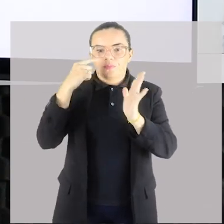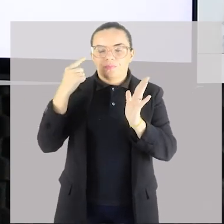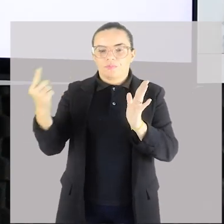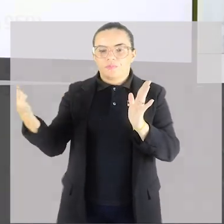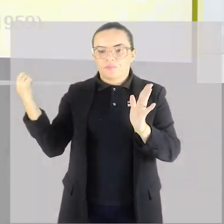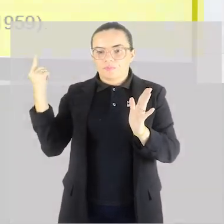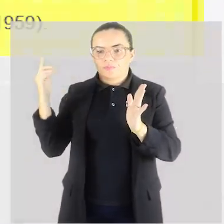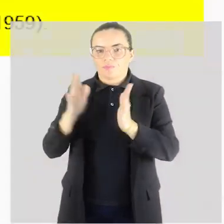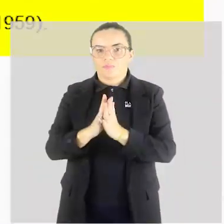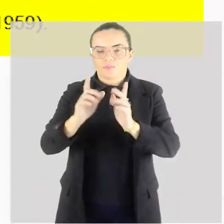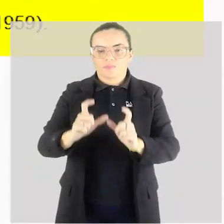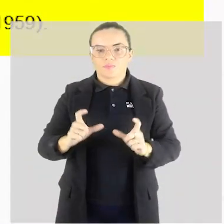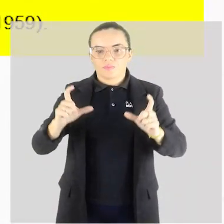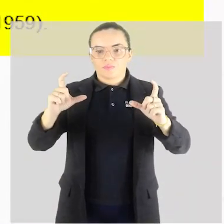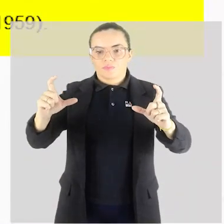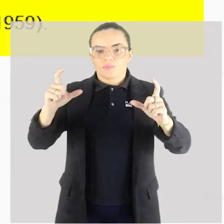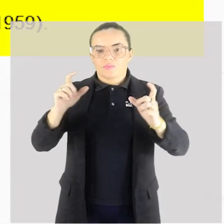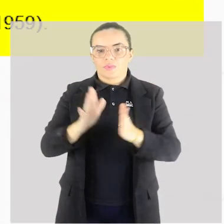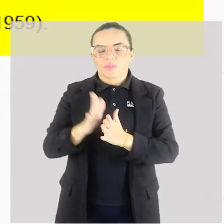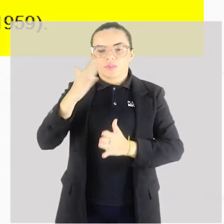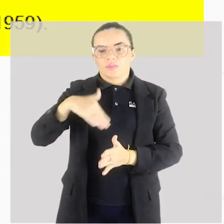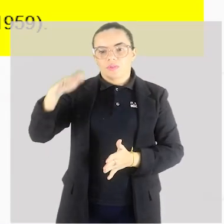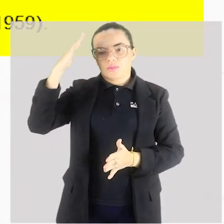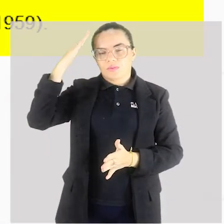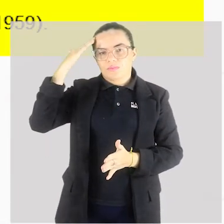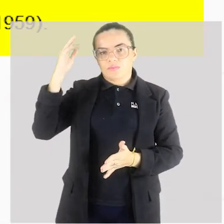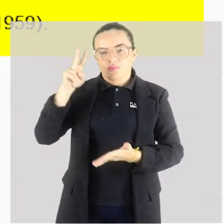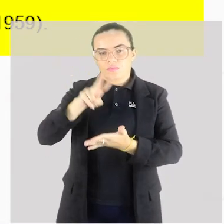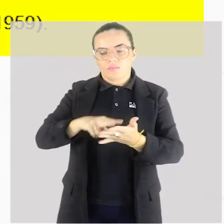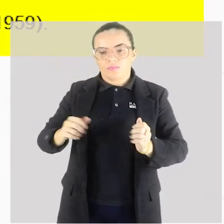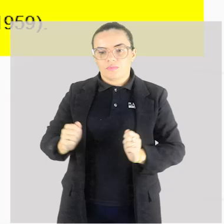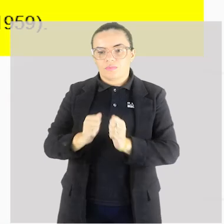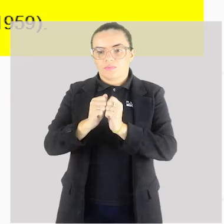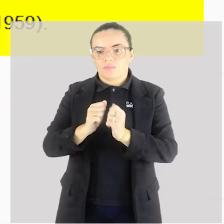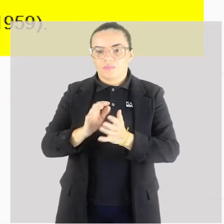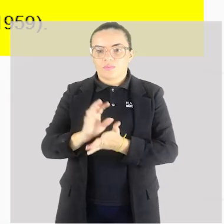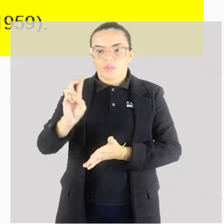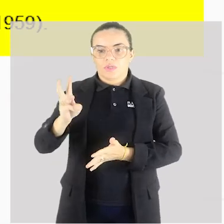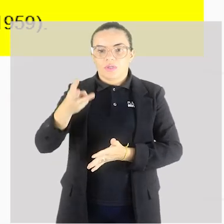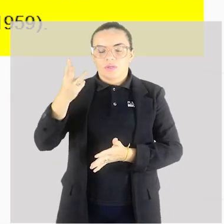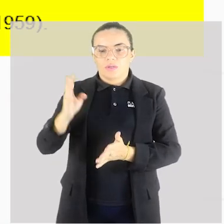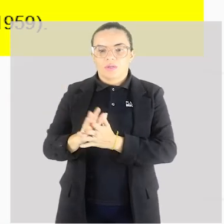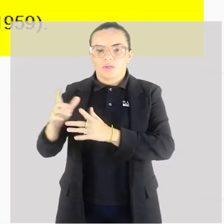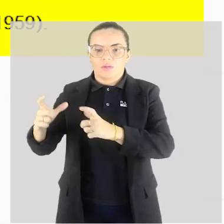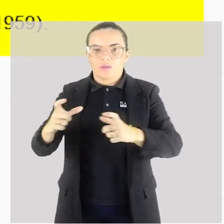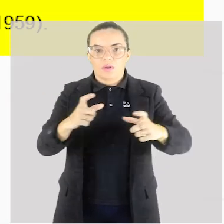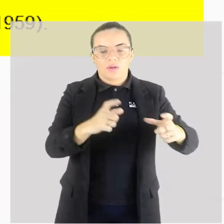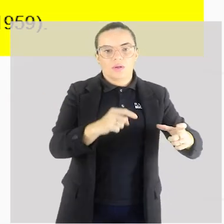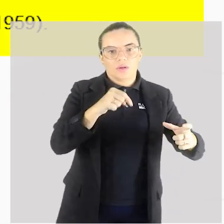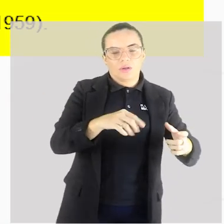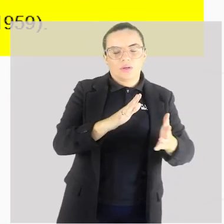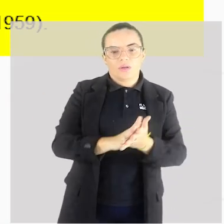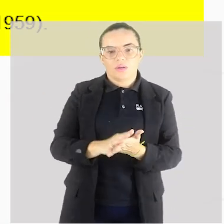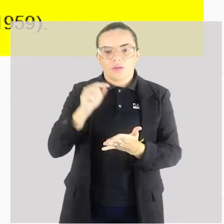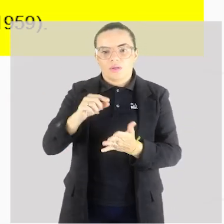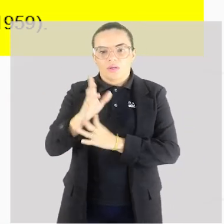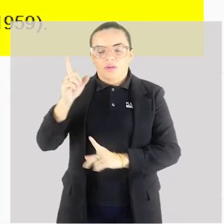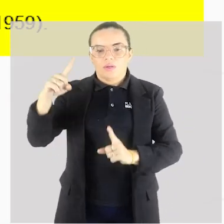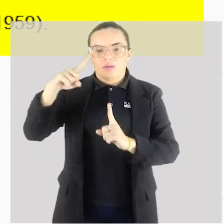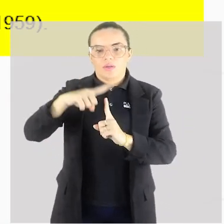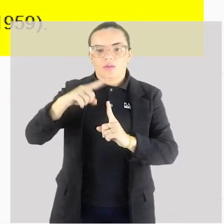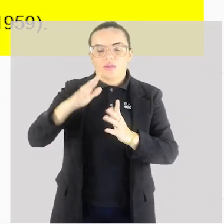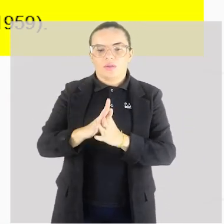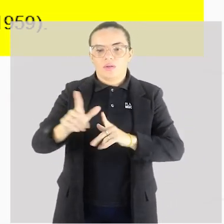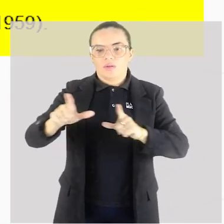Eu coloquei parte para que vocês entendam. Há 3 ambientes para esse tipo de trabalho, cada um diferente em tamanho e